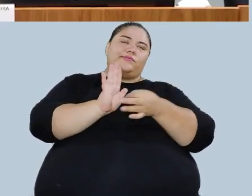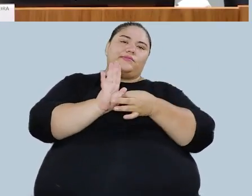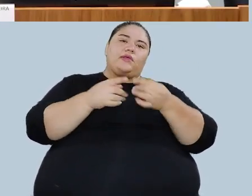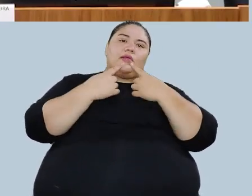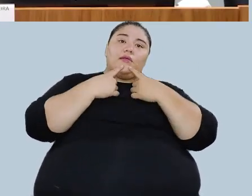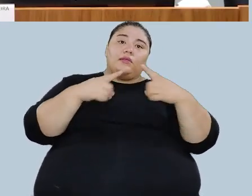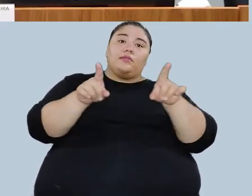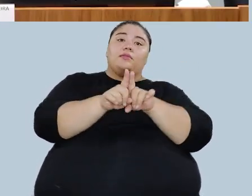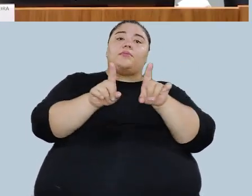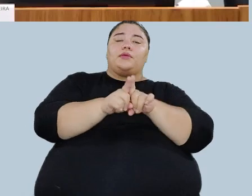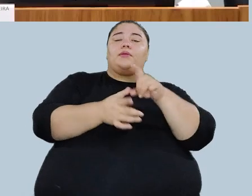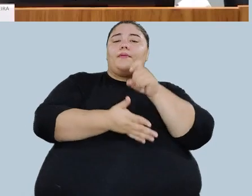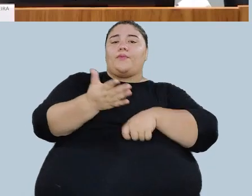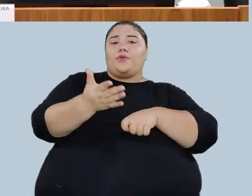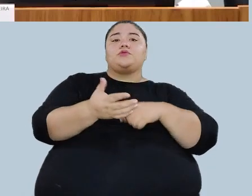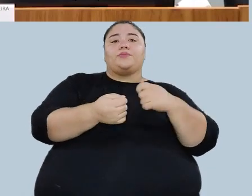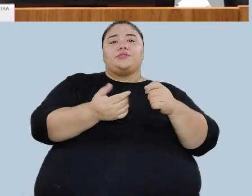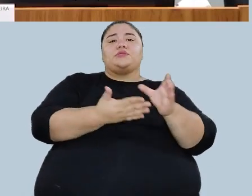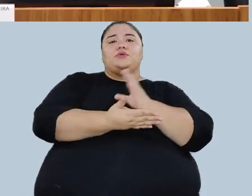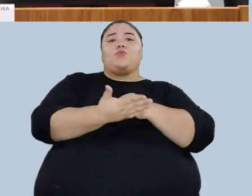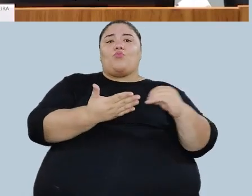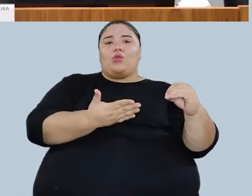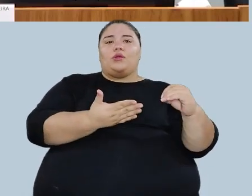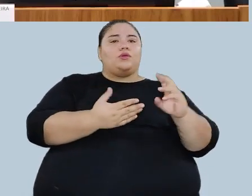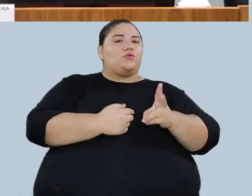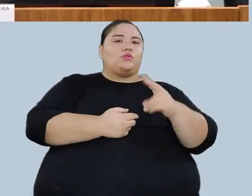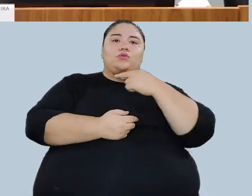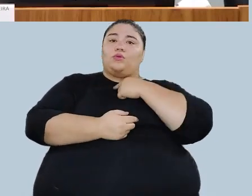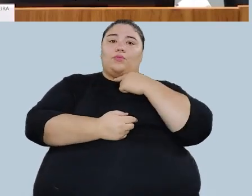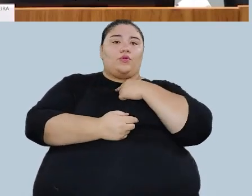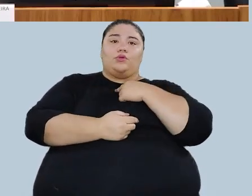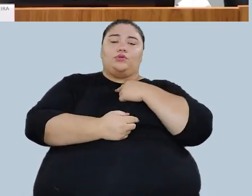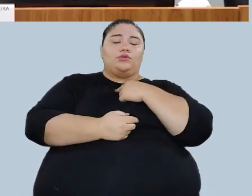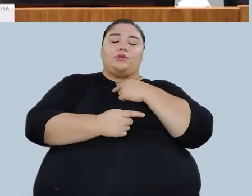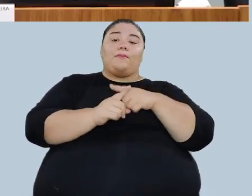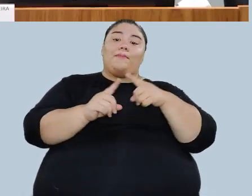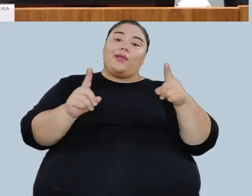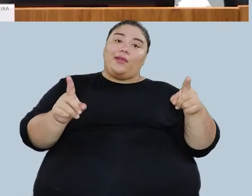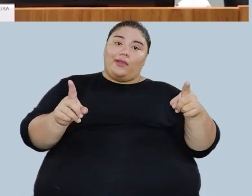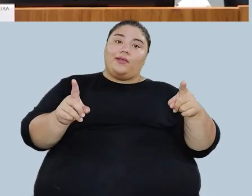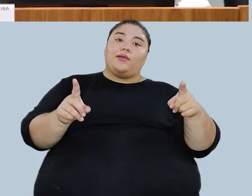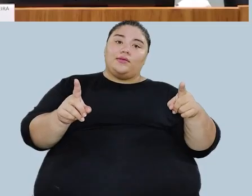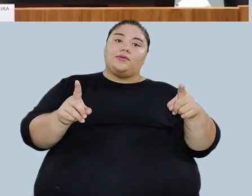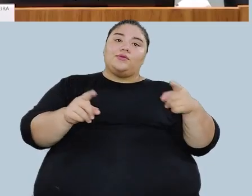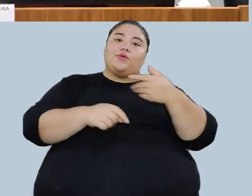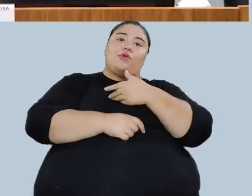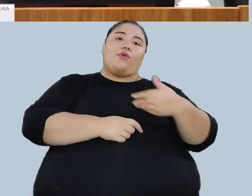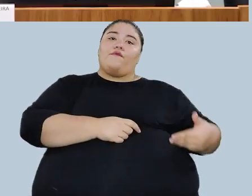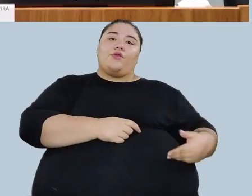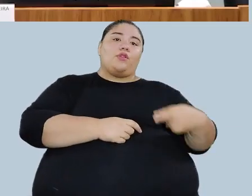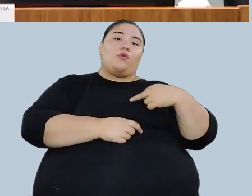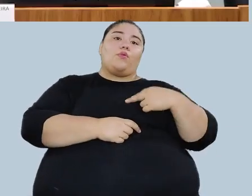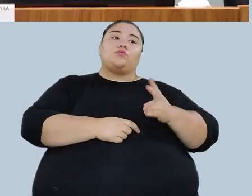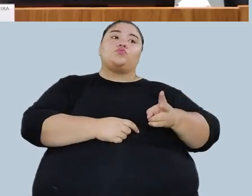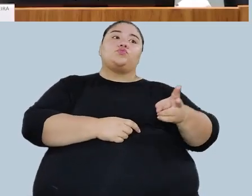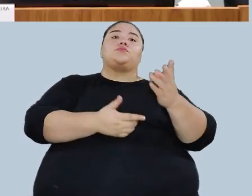operações financeiras tem que desaparecer. Ele não pode continuar. Mas é claro que também a União não pode extinguir um tributo